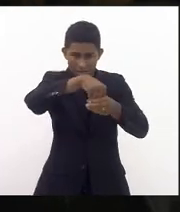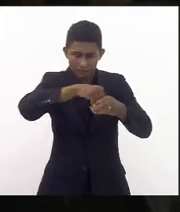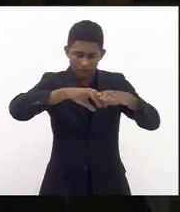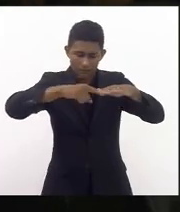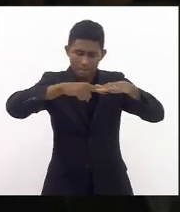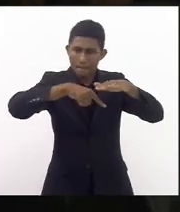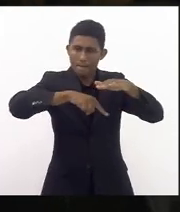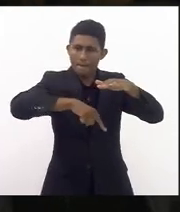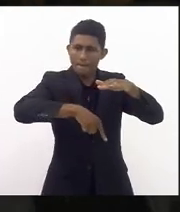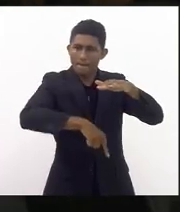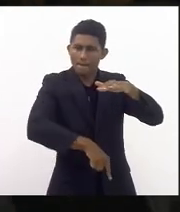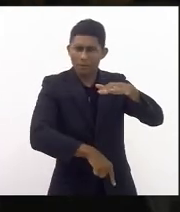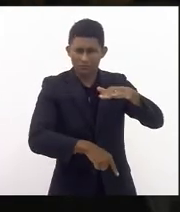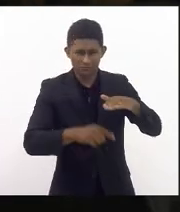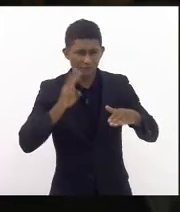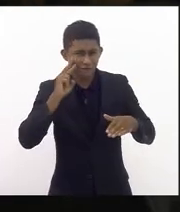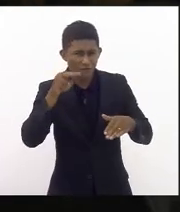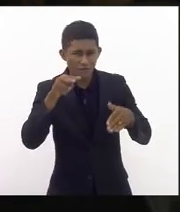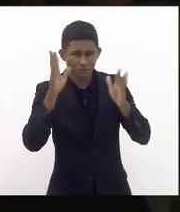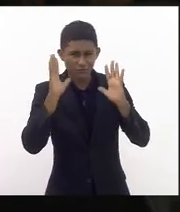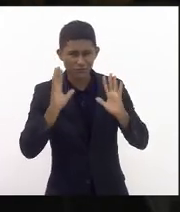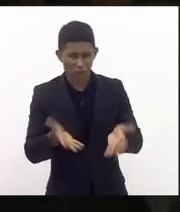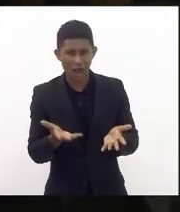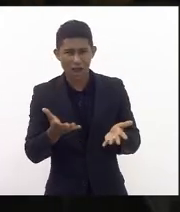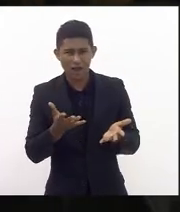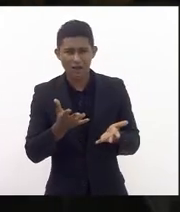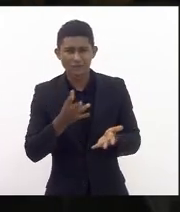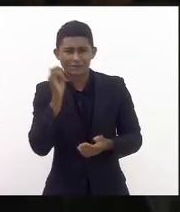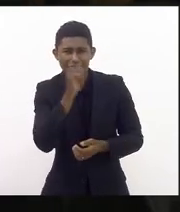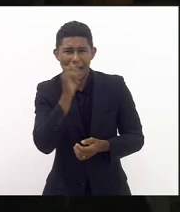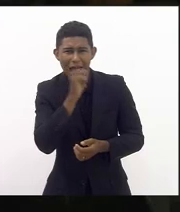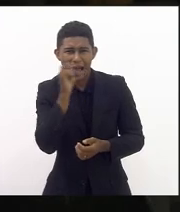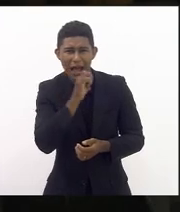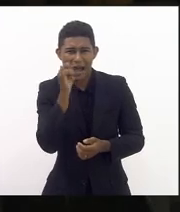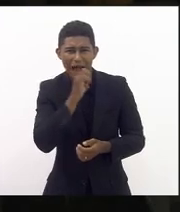A senhora nunca viu torre de alta tensão vindo do mar para a terra.